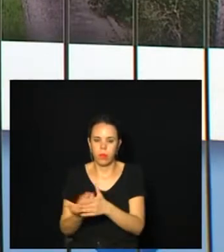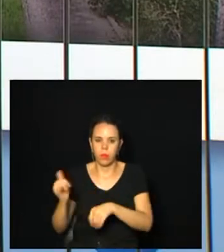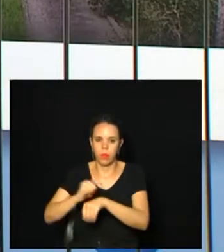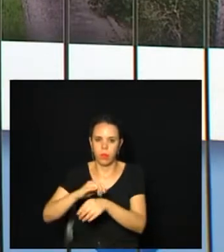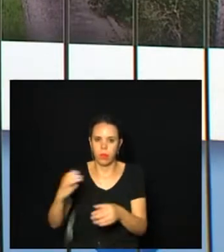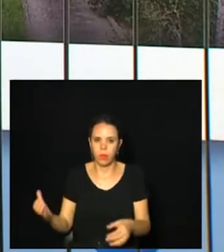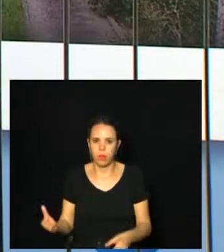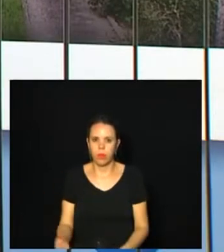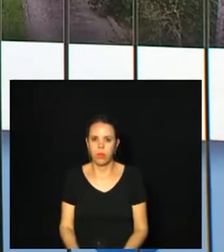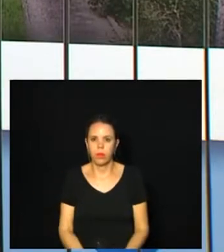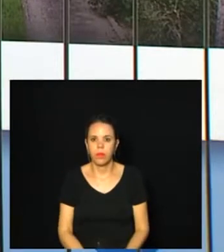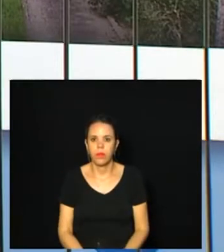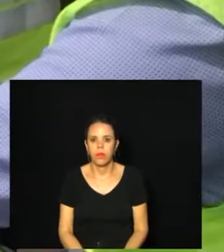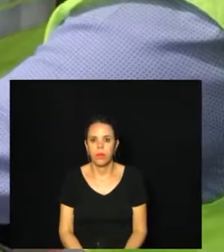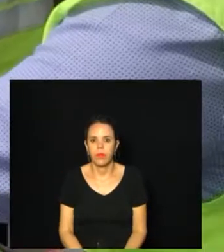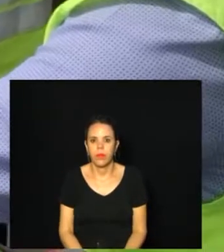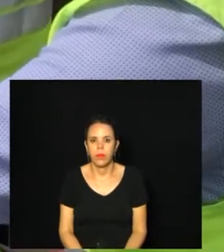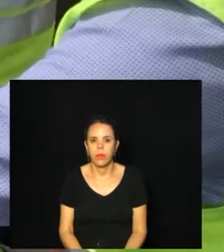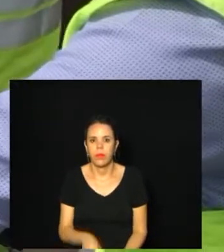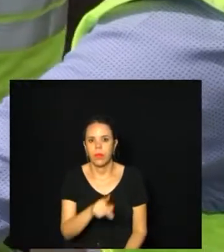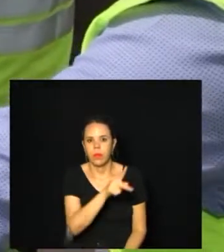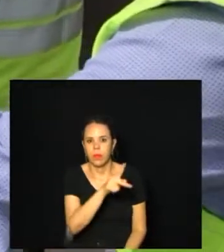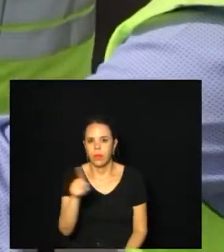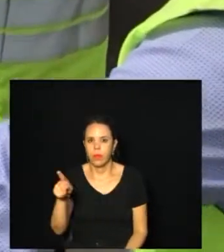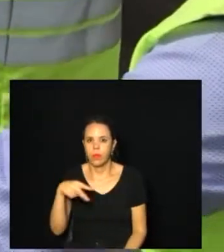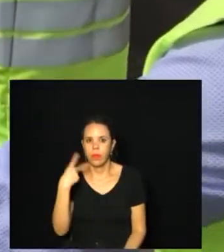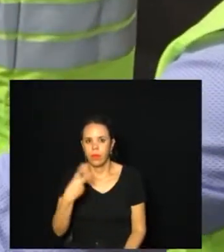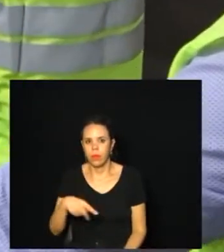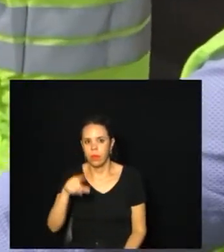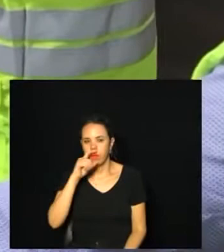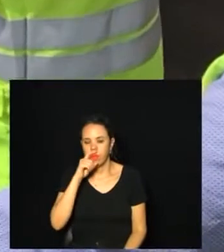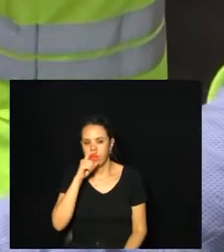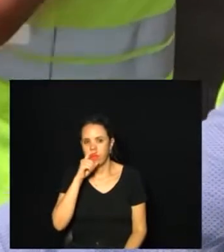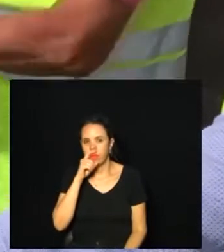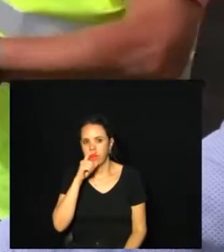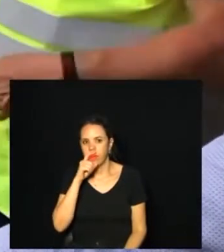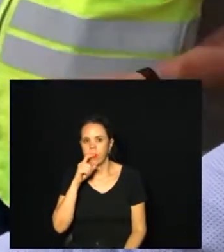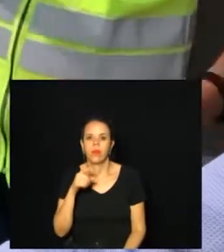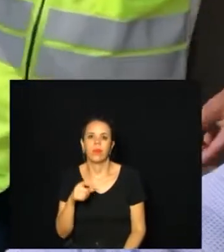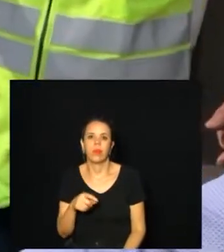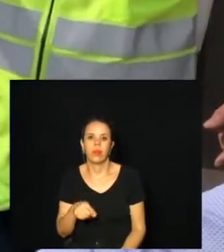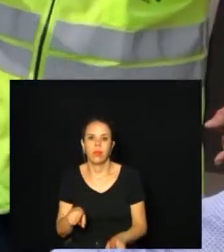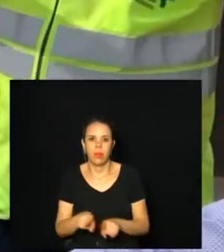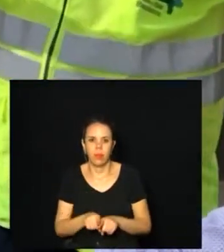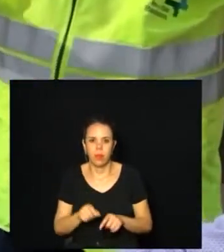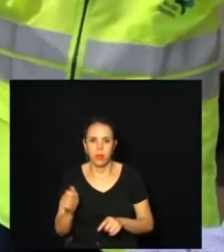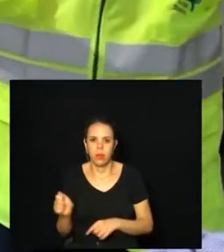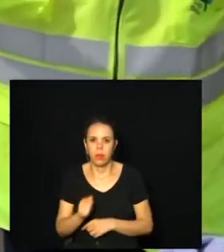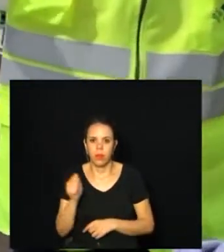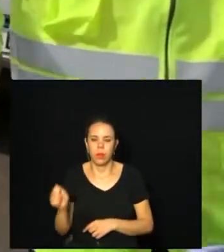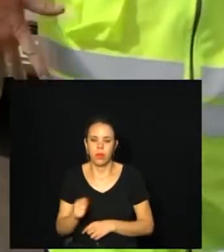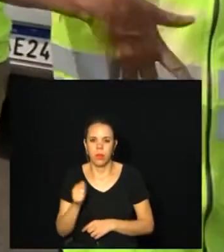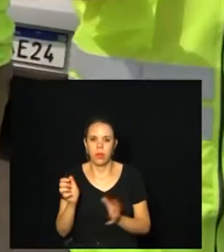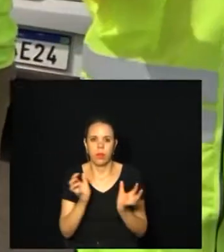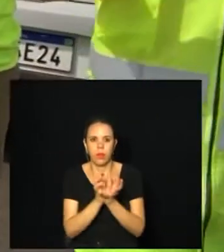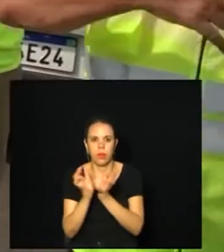Confira. O presidente da Câmara, o vereador Zé Carlos, que também preside a Associação do Parlamento da Região Metropolitana